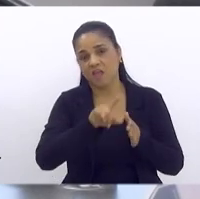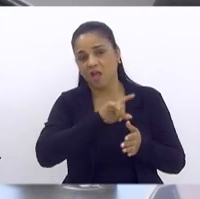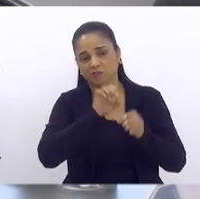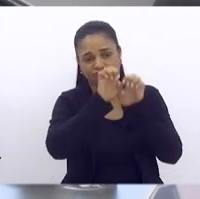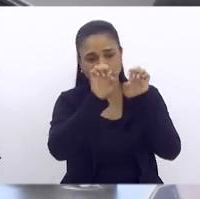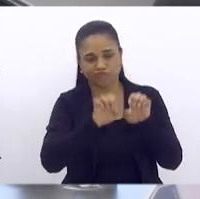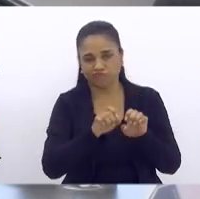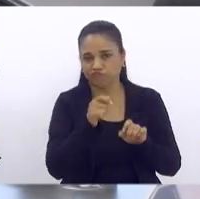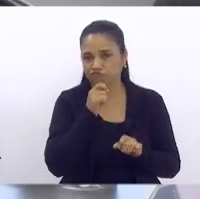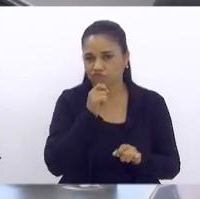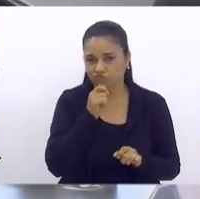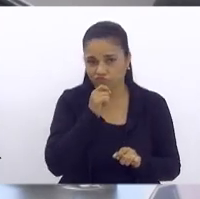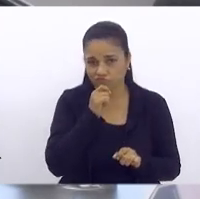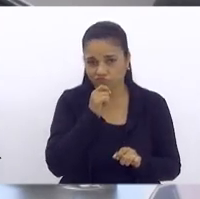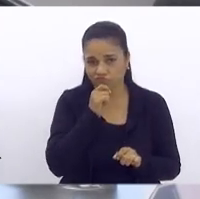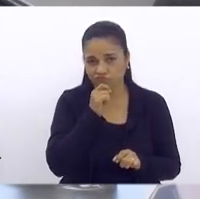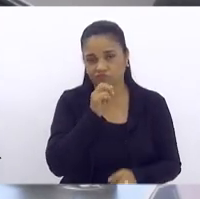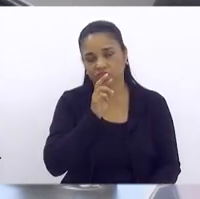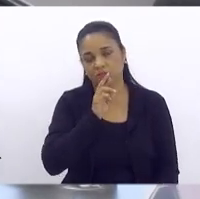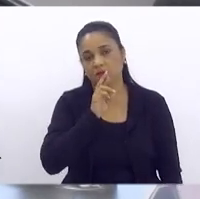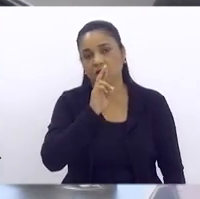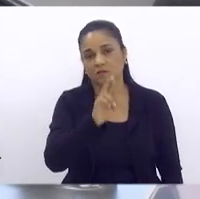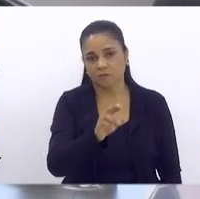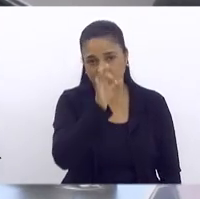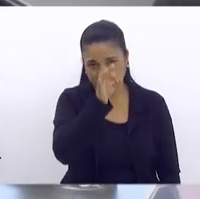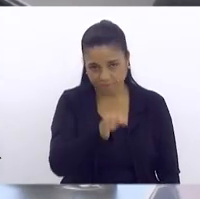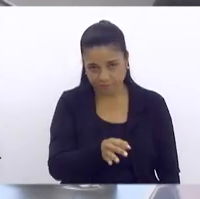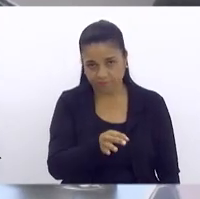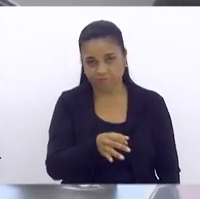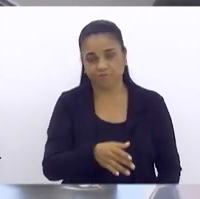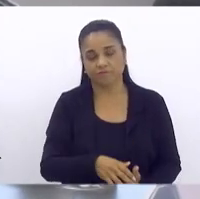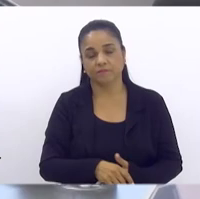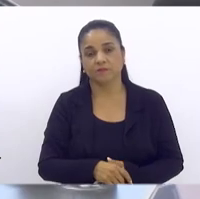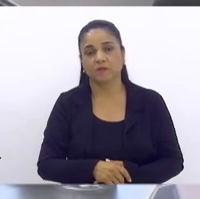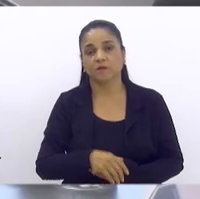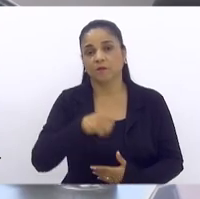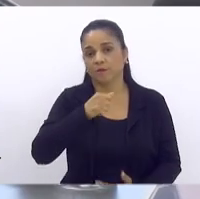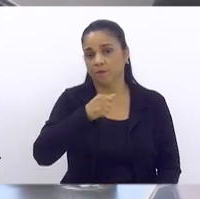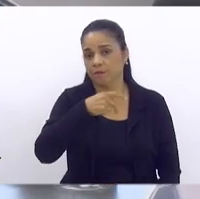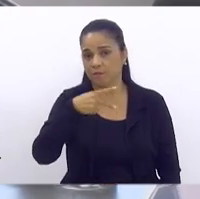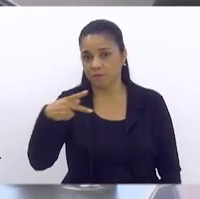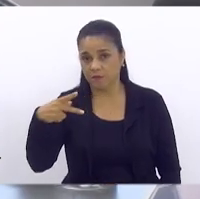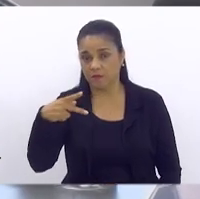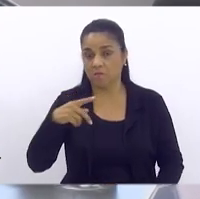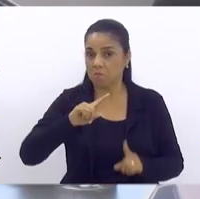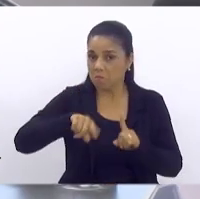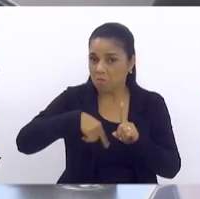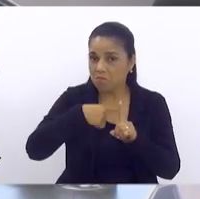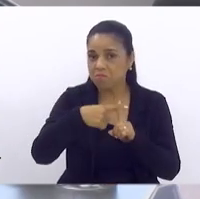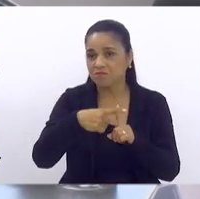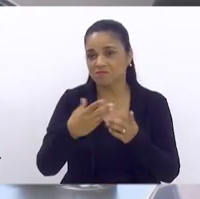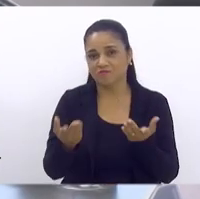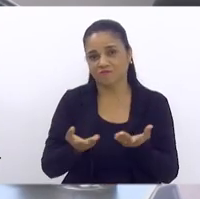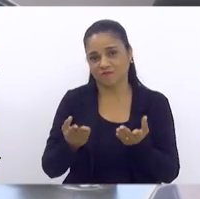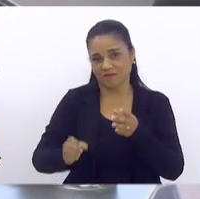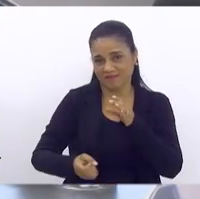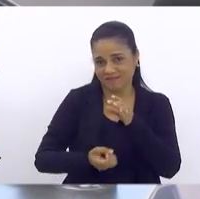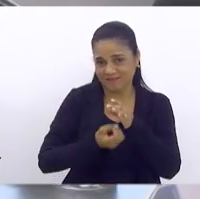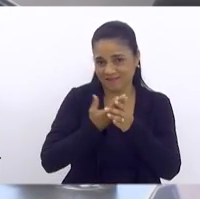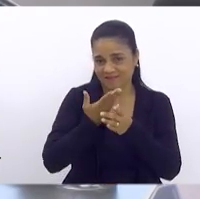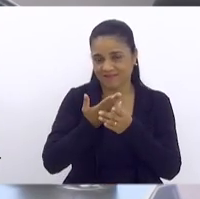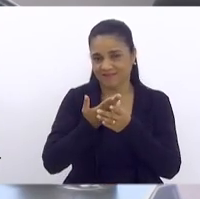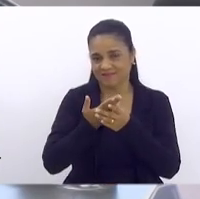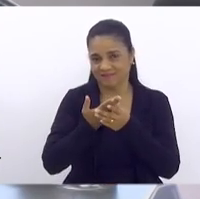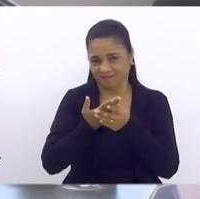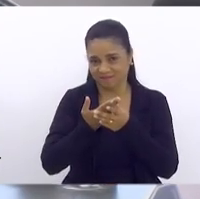dar a devida resposta. E o aplicativo vai ser tanto mais positivo quanto mais efetivo ele